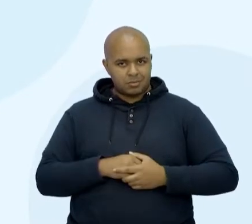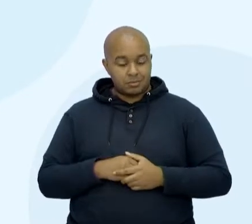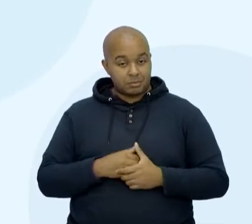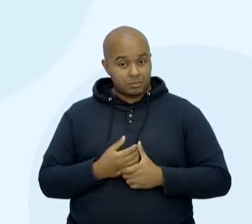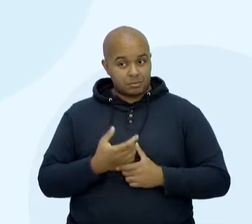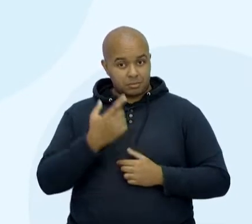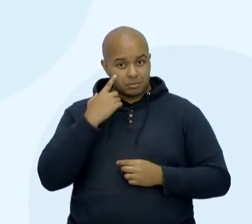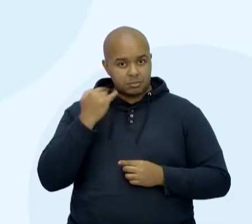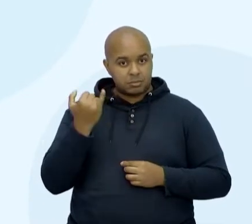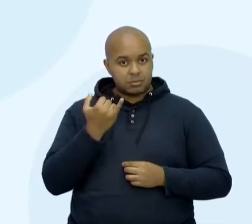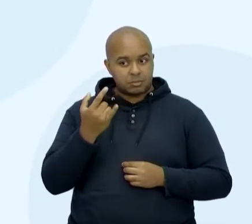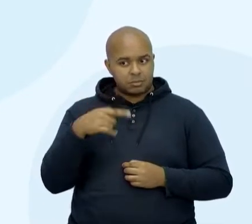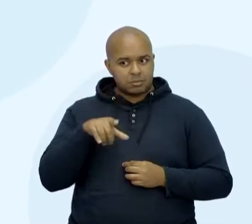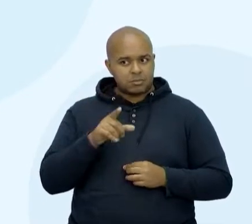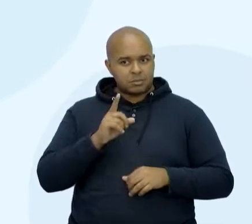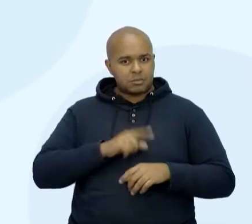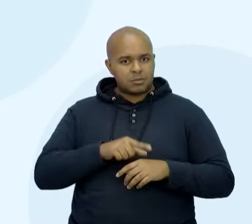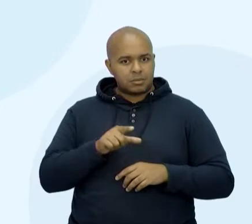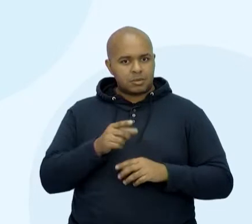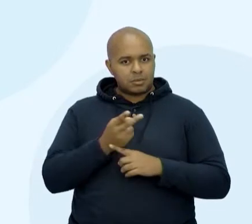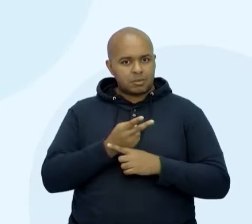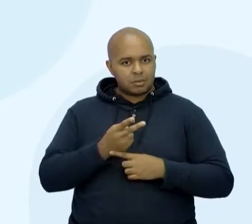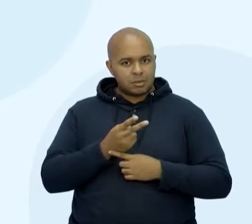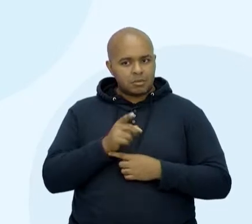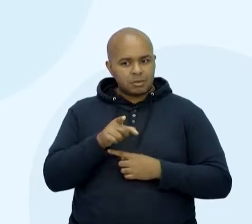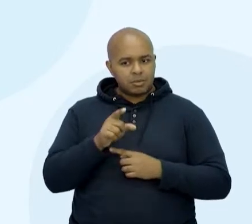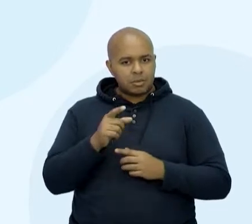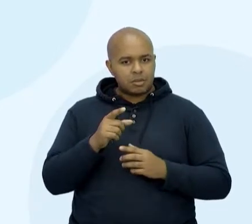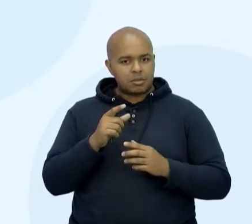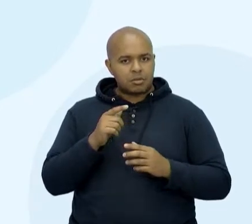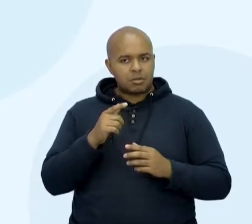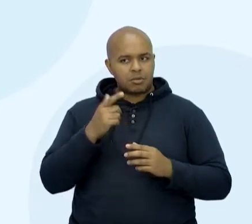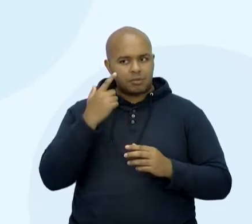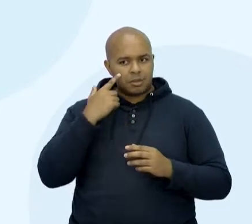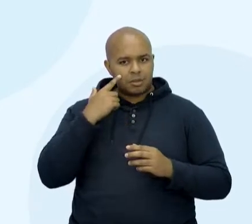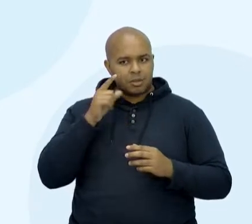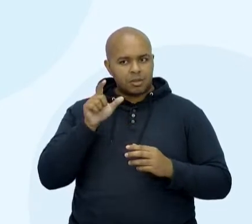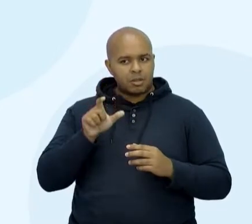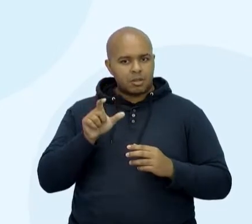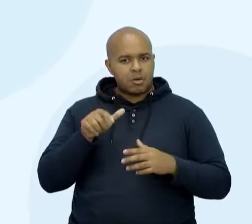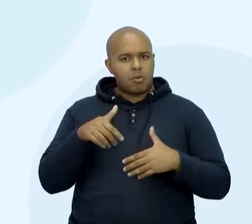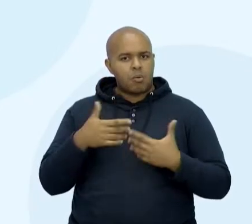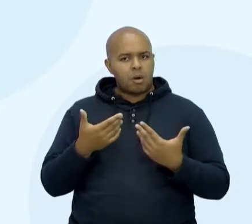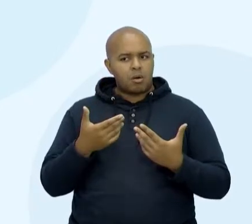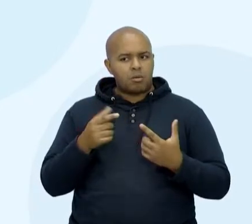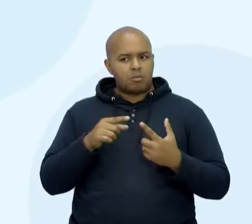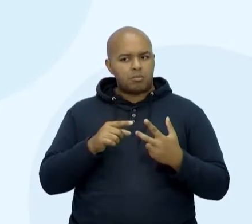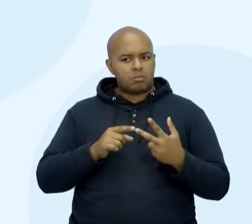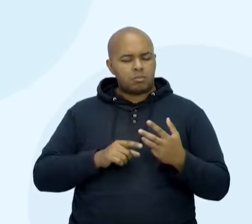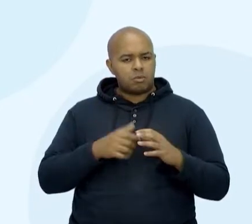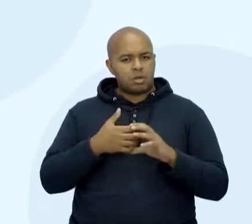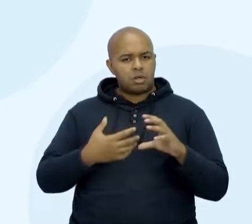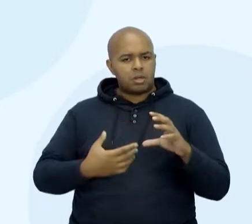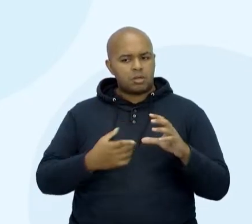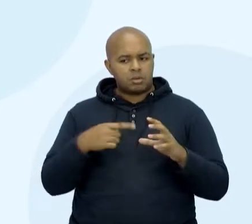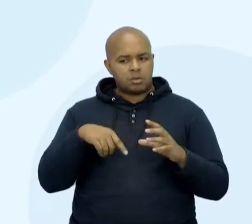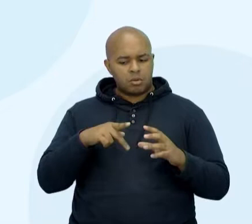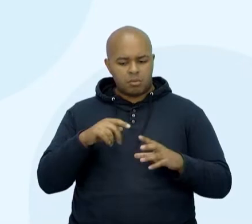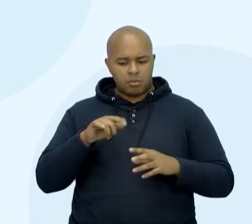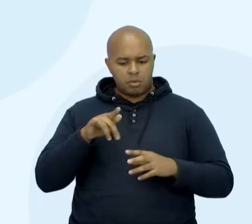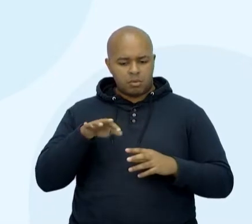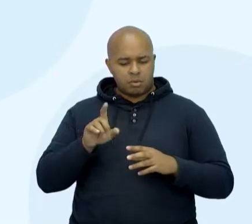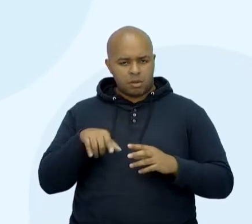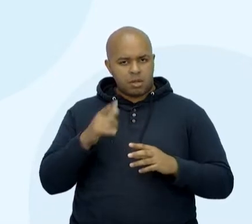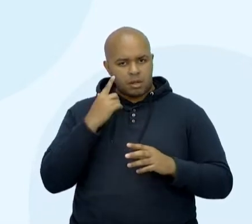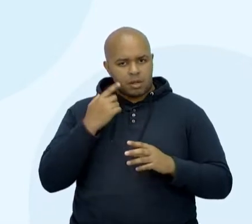Então, é importante que no momento da pesquisa, vocês considerem aí quais propriedades e características dos polímeros